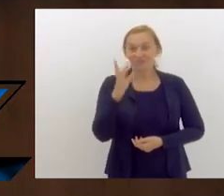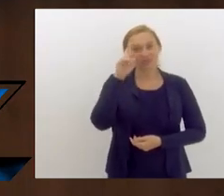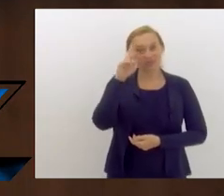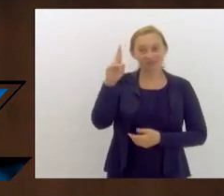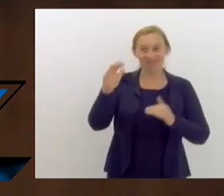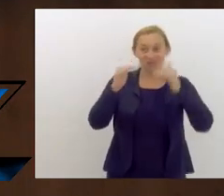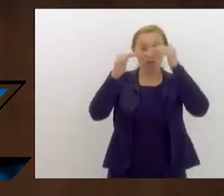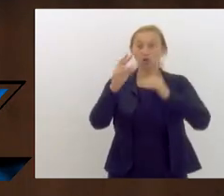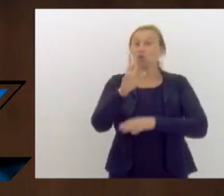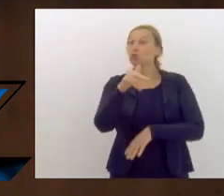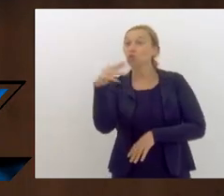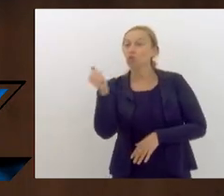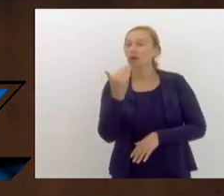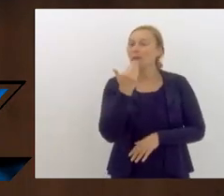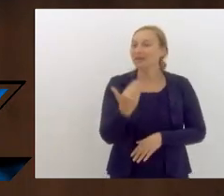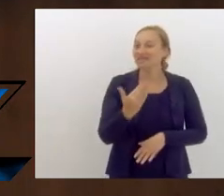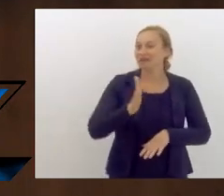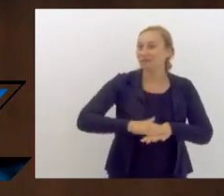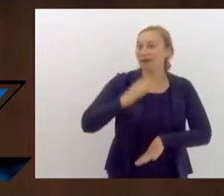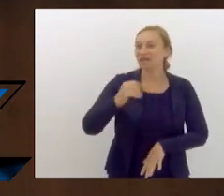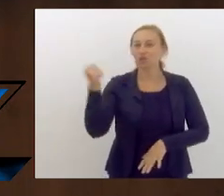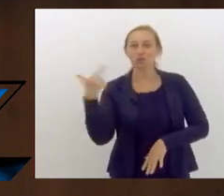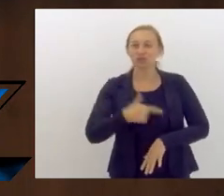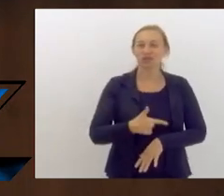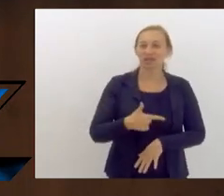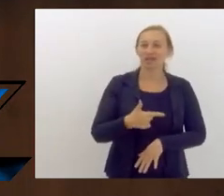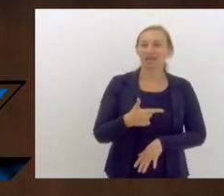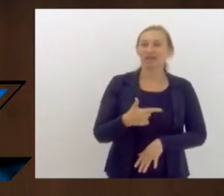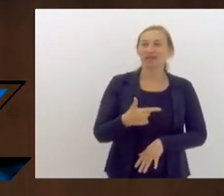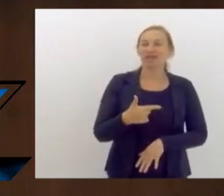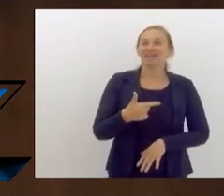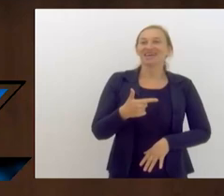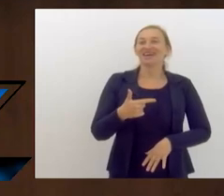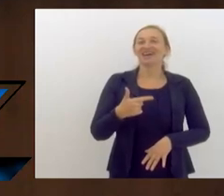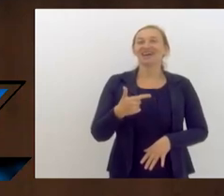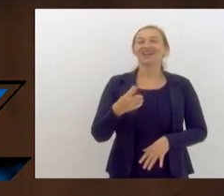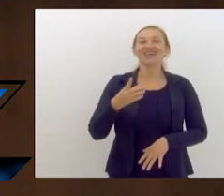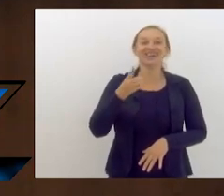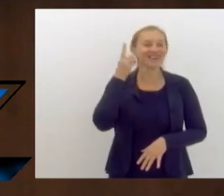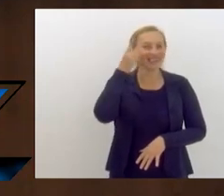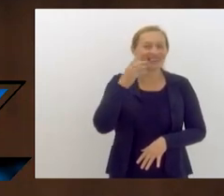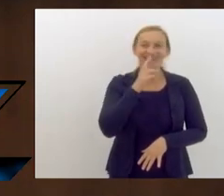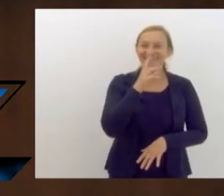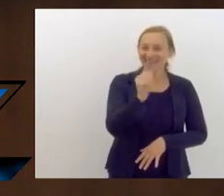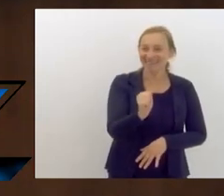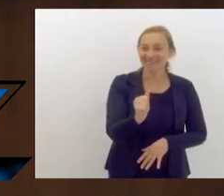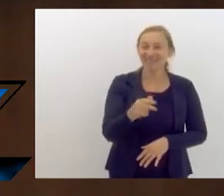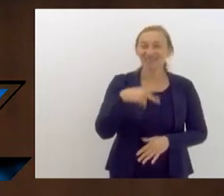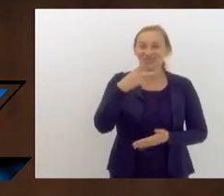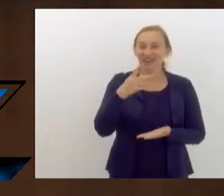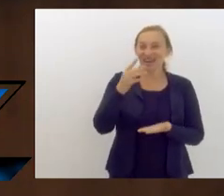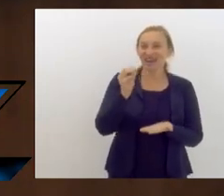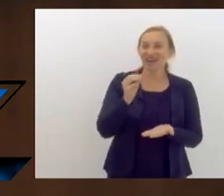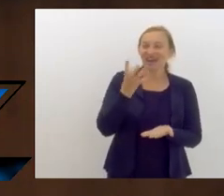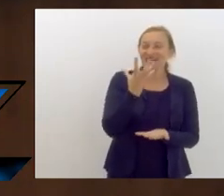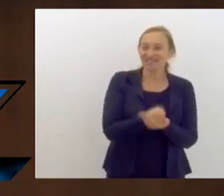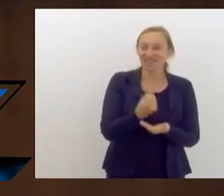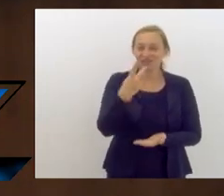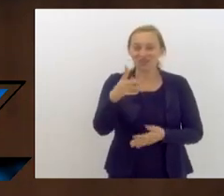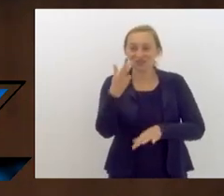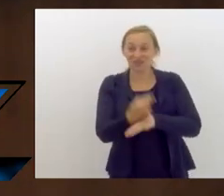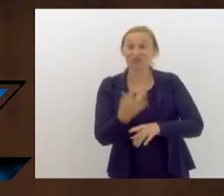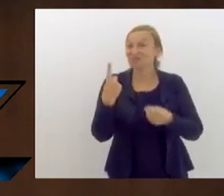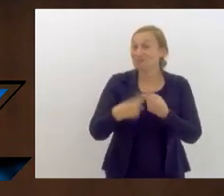excelência nunca pedir mais por Deputado Rodrigo Amorim registrar as suas justificativa sua ausência porque